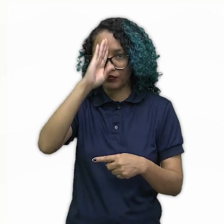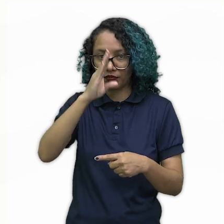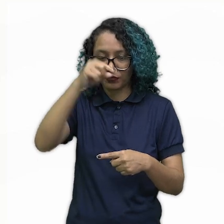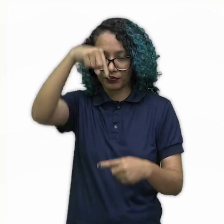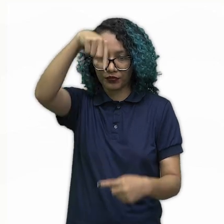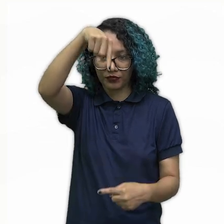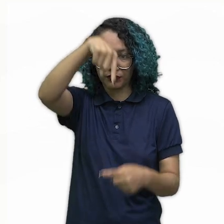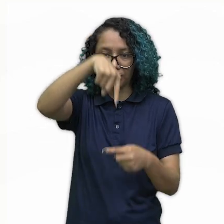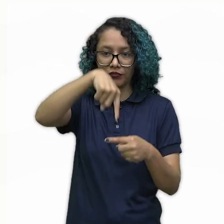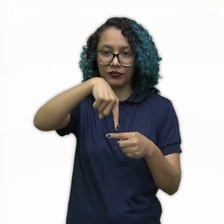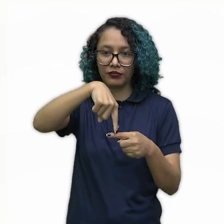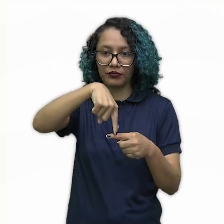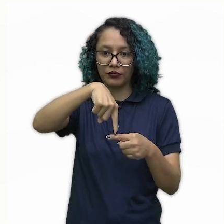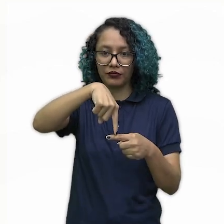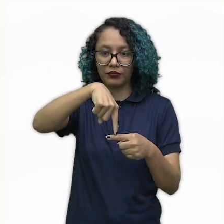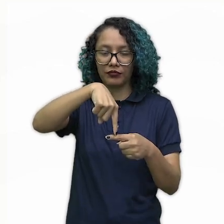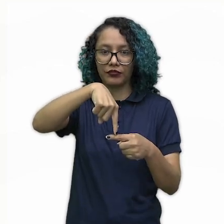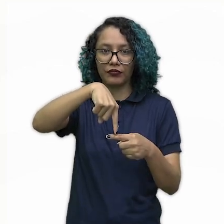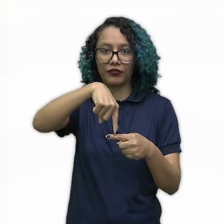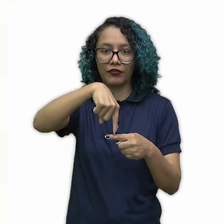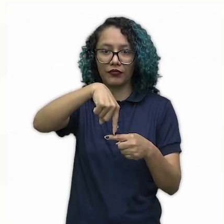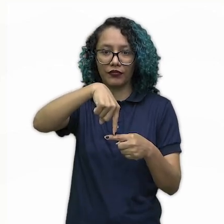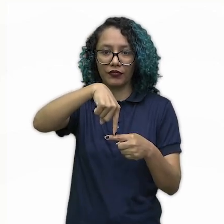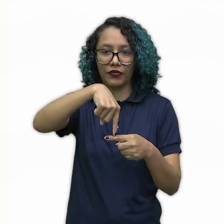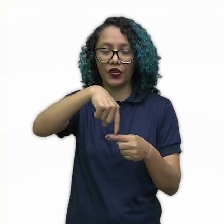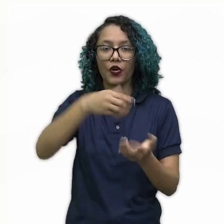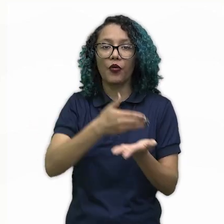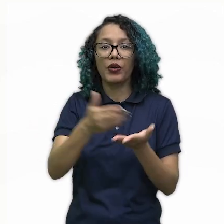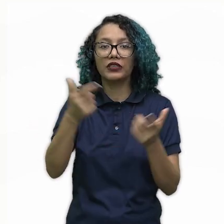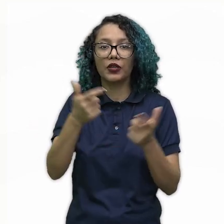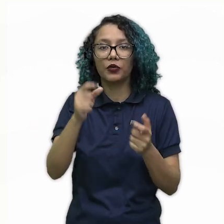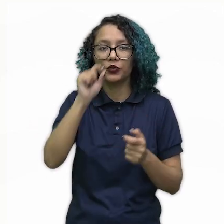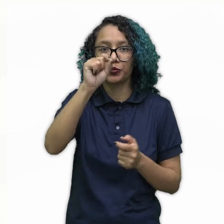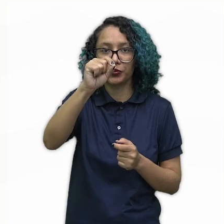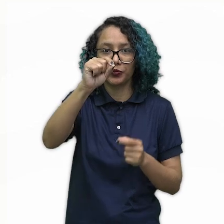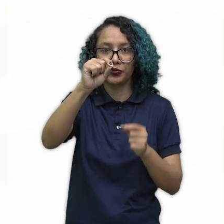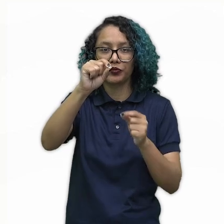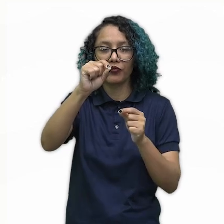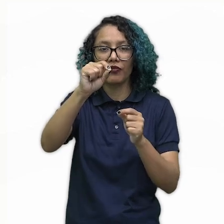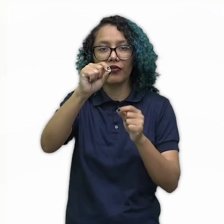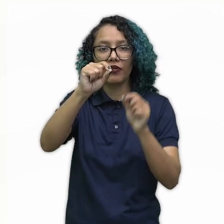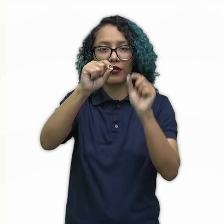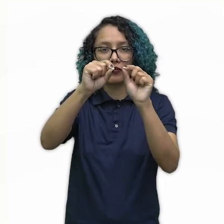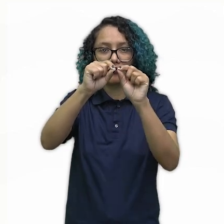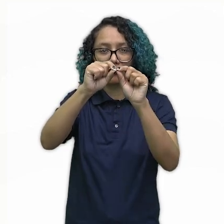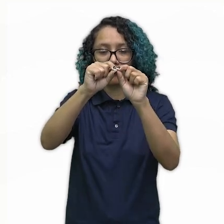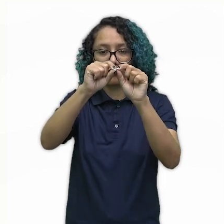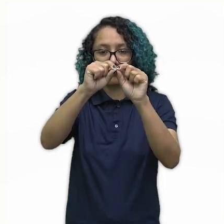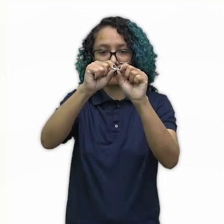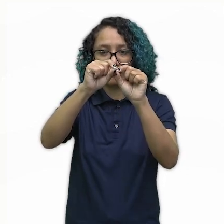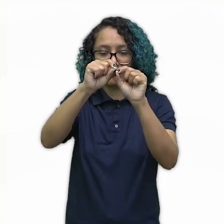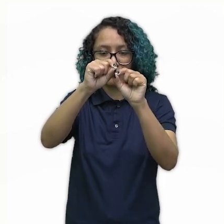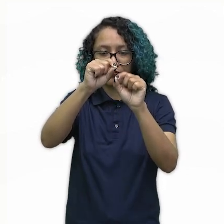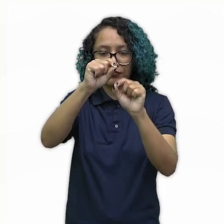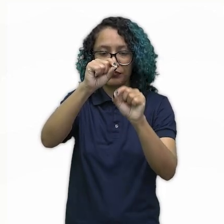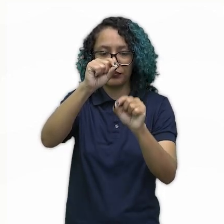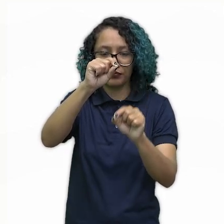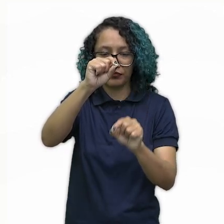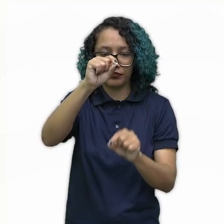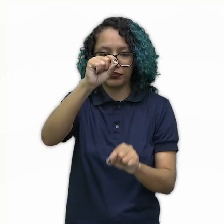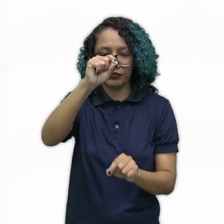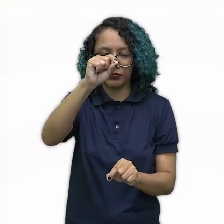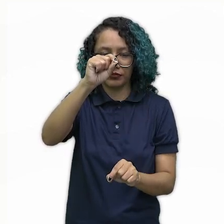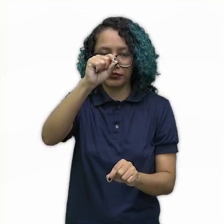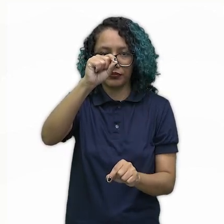Perpendicular ali, saindo ali no caso do vértice, que é o ponto mais alto, e traçando ali uma linha perpendicular,